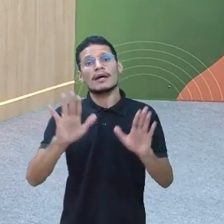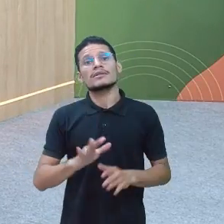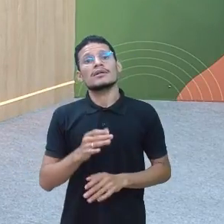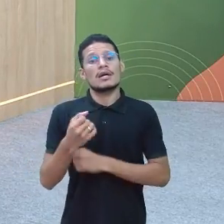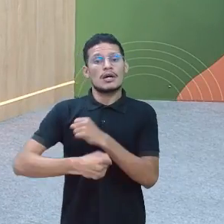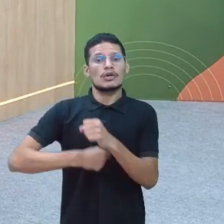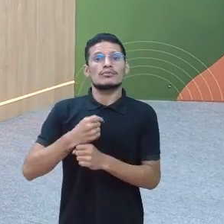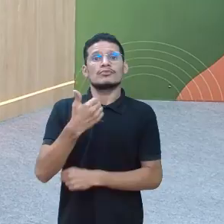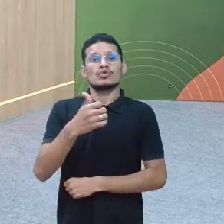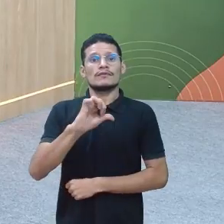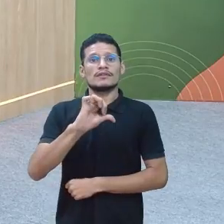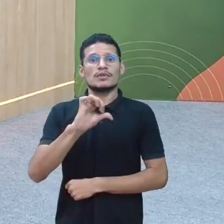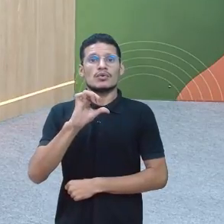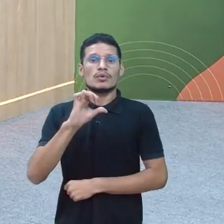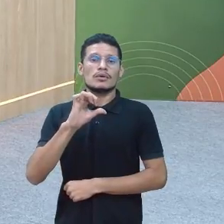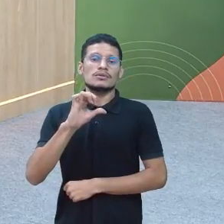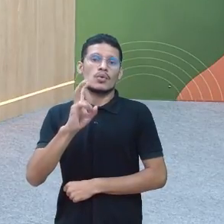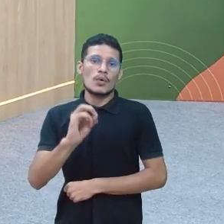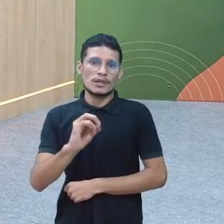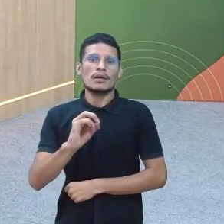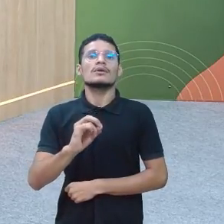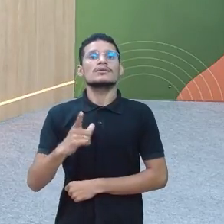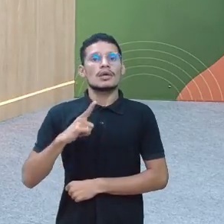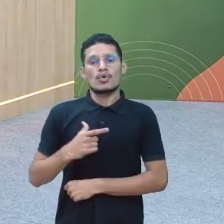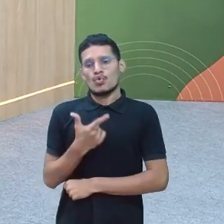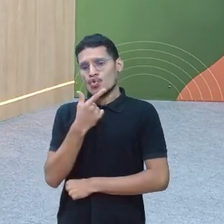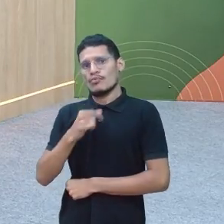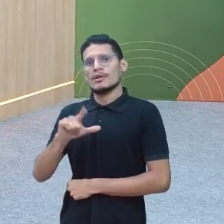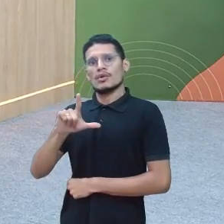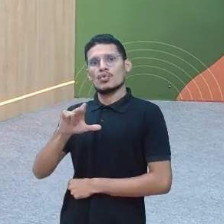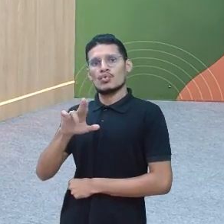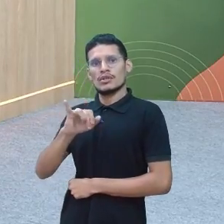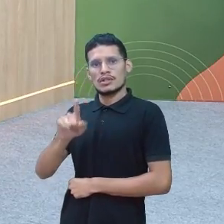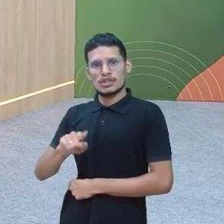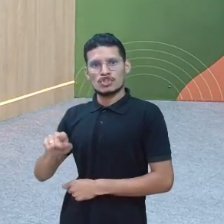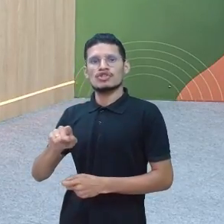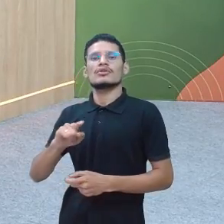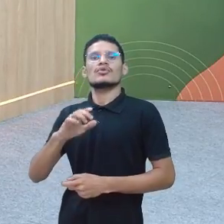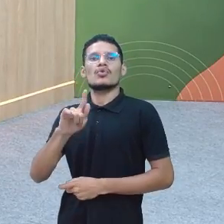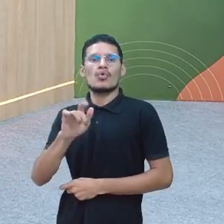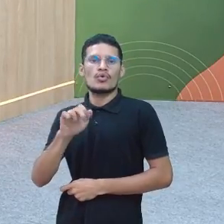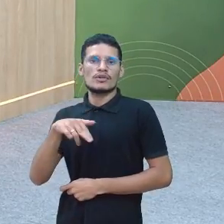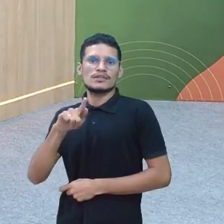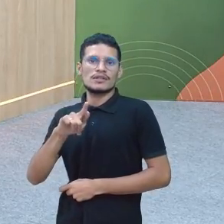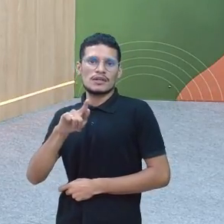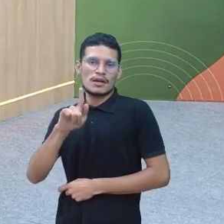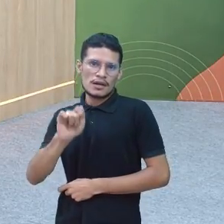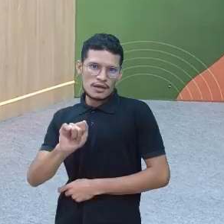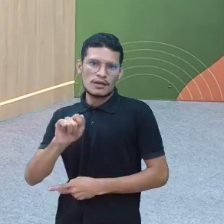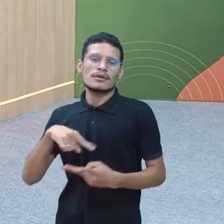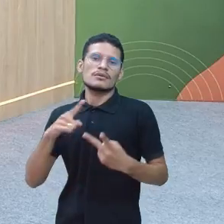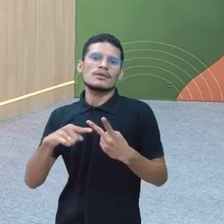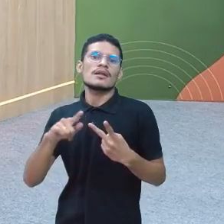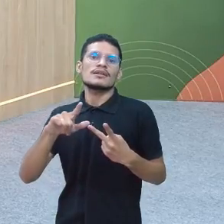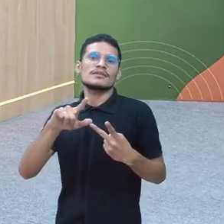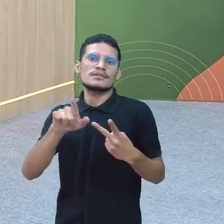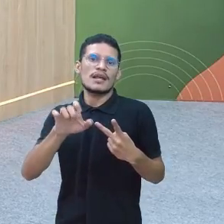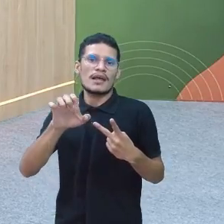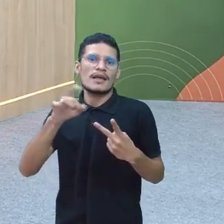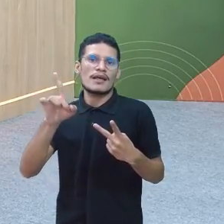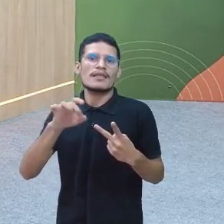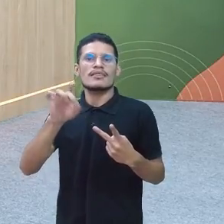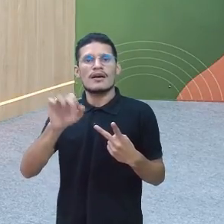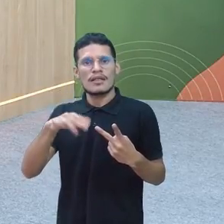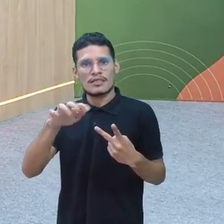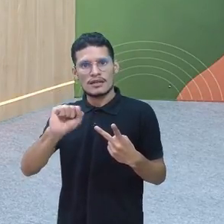1950, quando Luiz Gonzaga e Zé Dantas, eles fazem a música Forró de Mané Vito, é aí